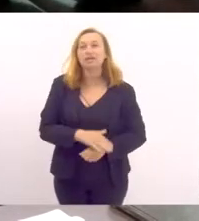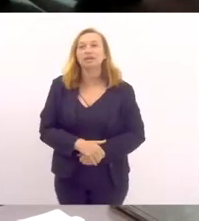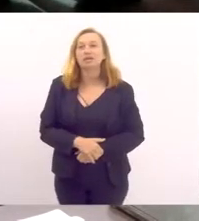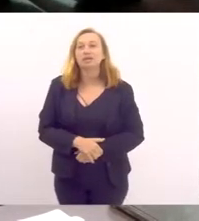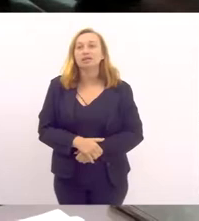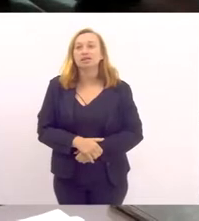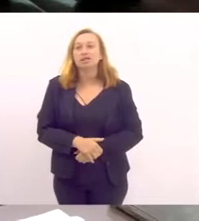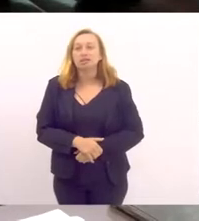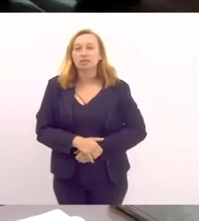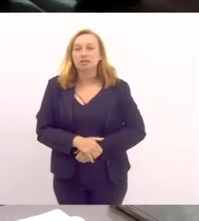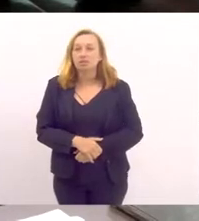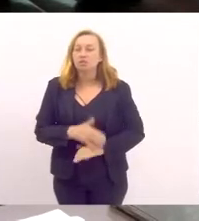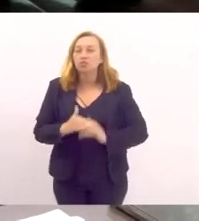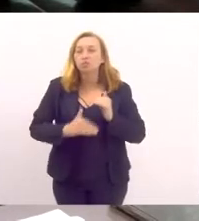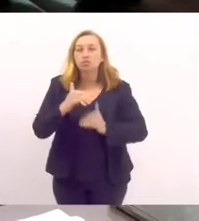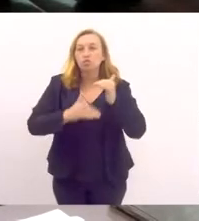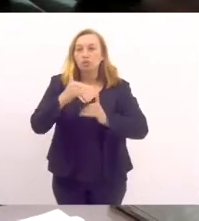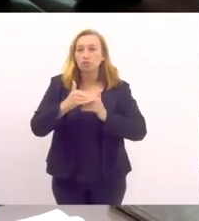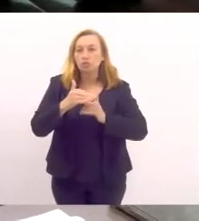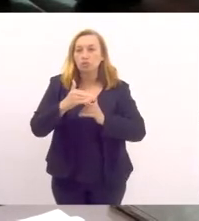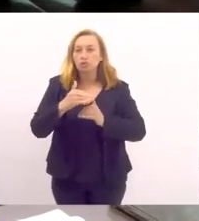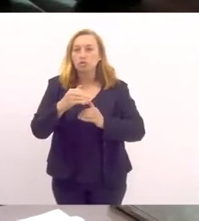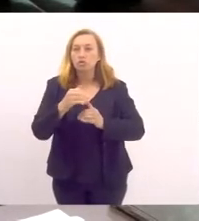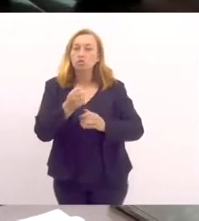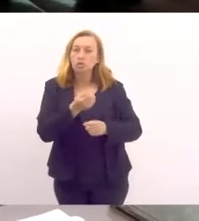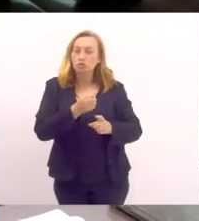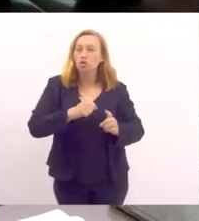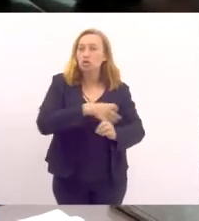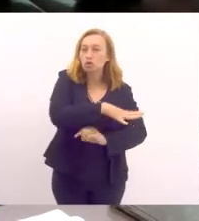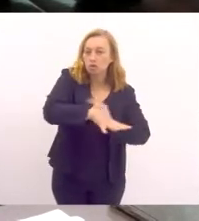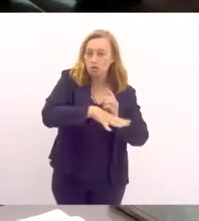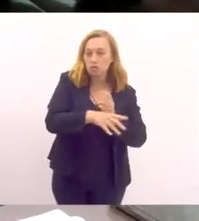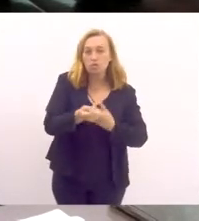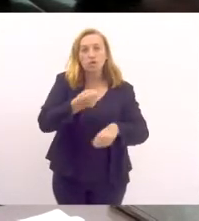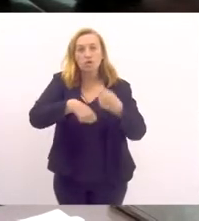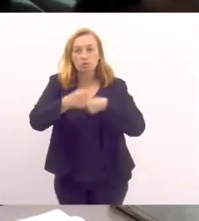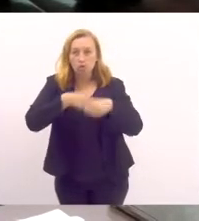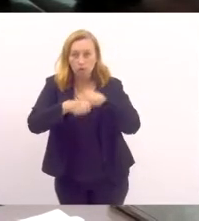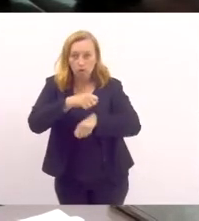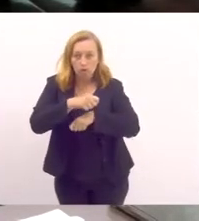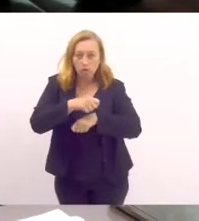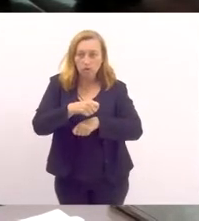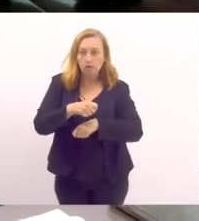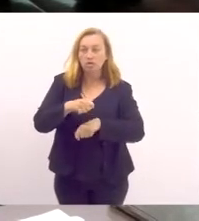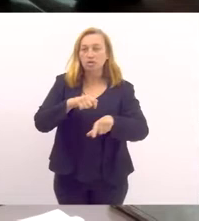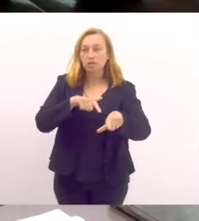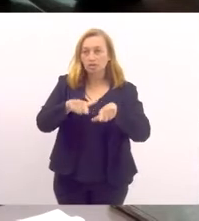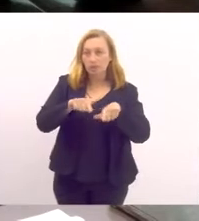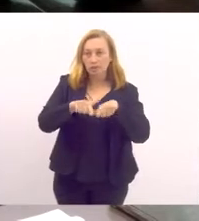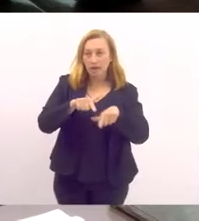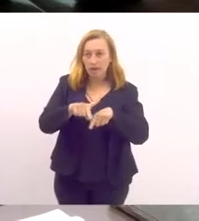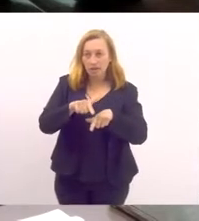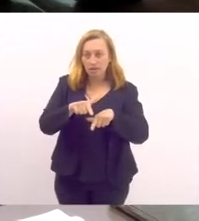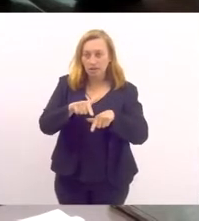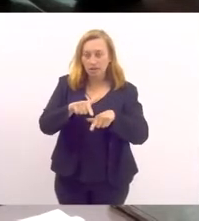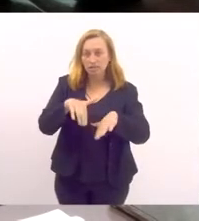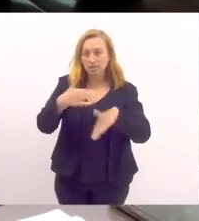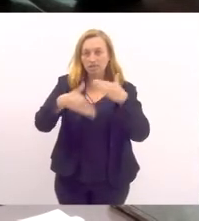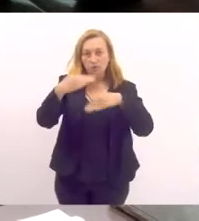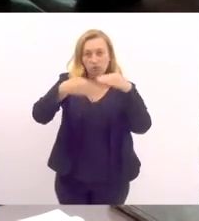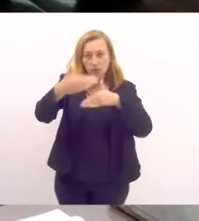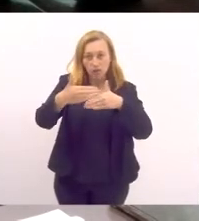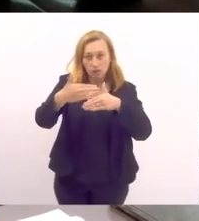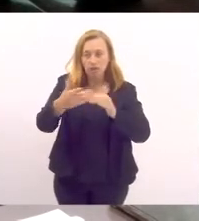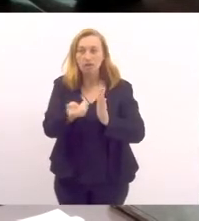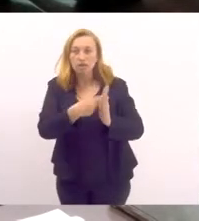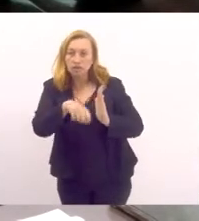uma mola de desenvolvimento socioeconômico, gerador de empregos e tributos tão necessários para